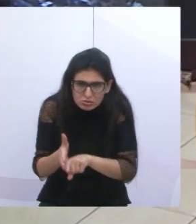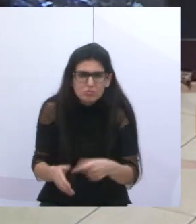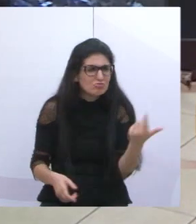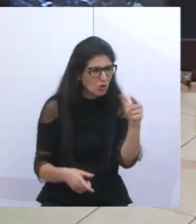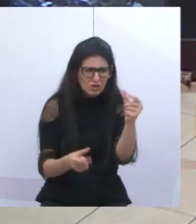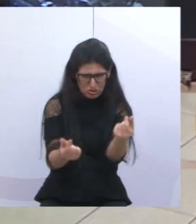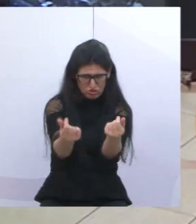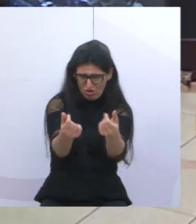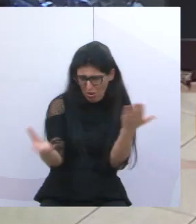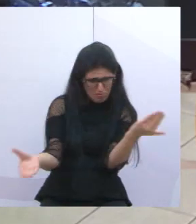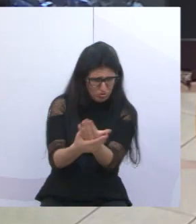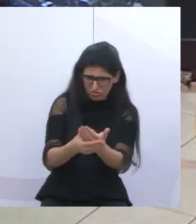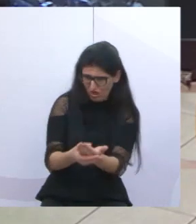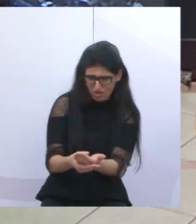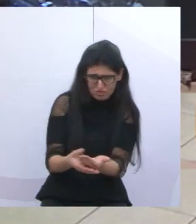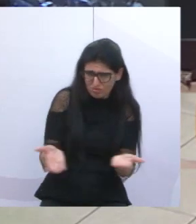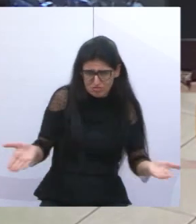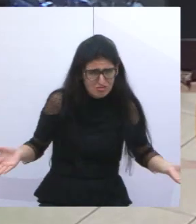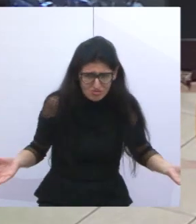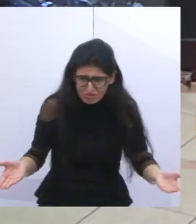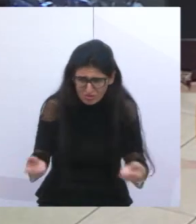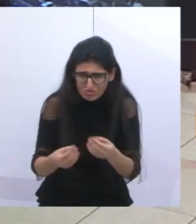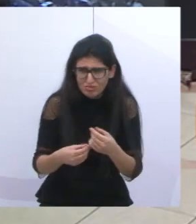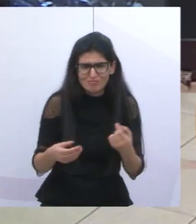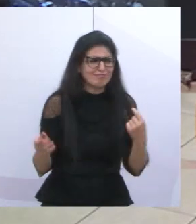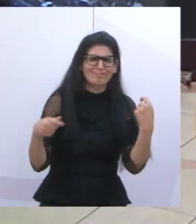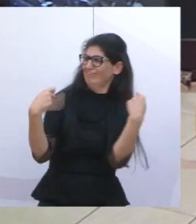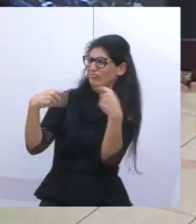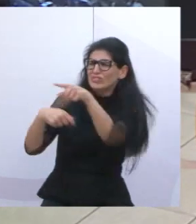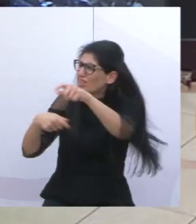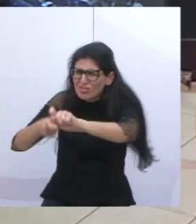prefeitura. Você não fez pesquisa, Flavinho. Você não fez pesquisa, Flavinho.